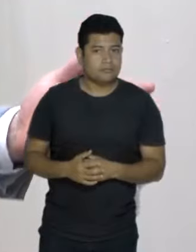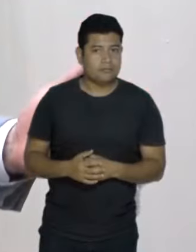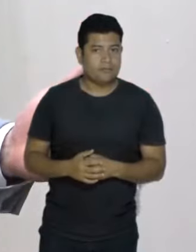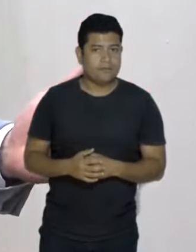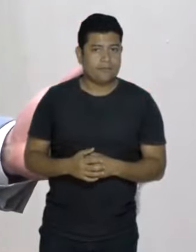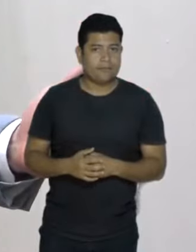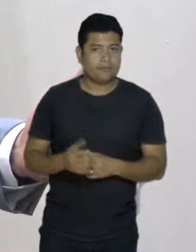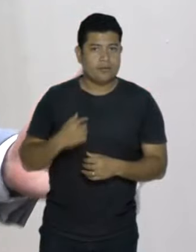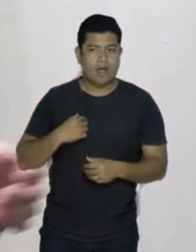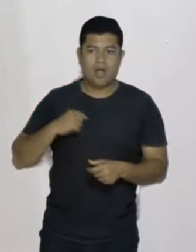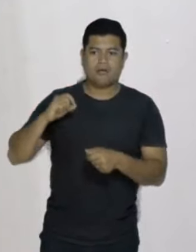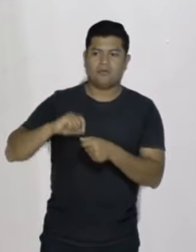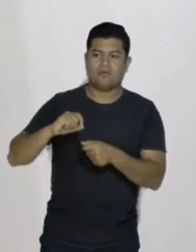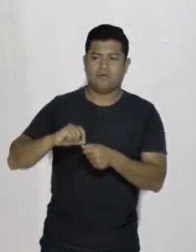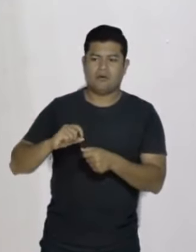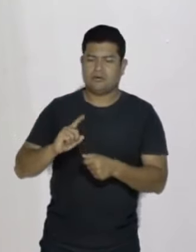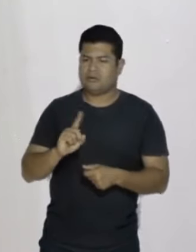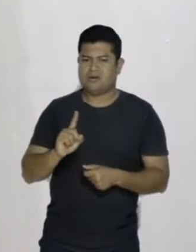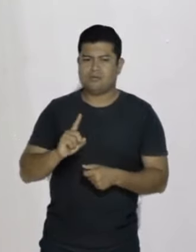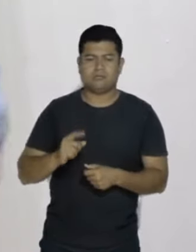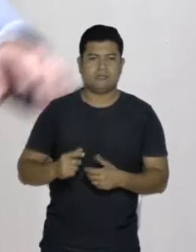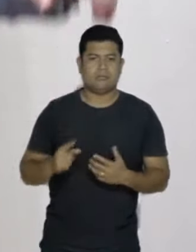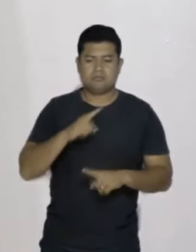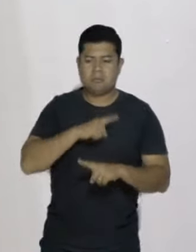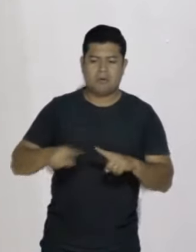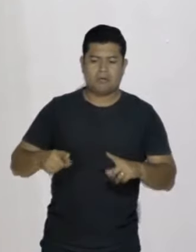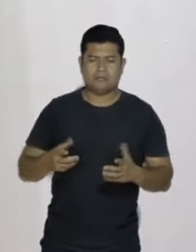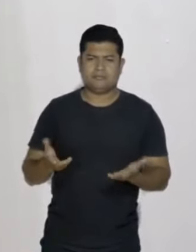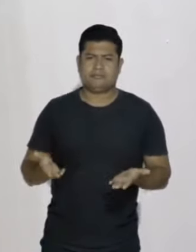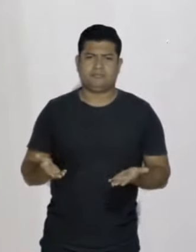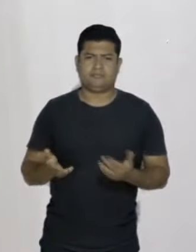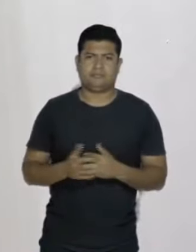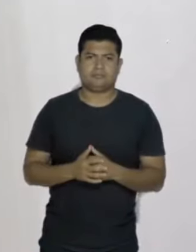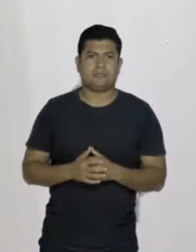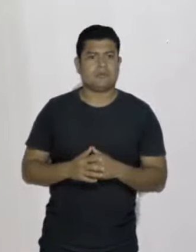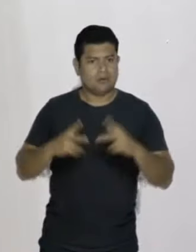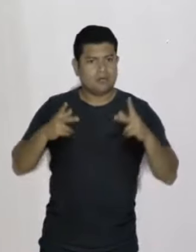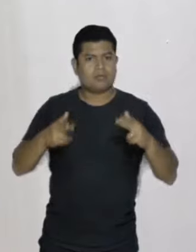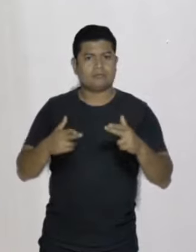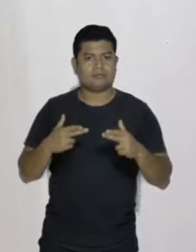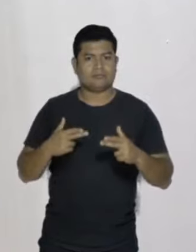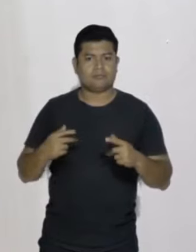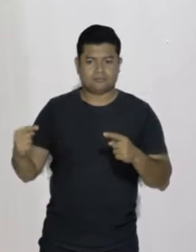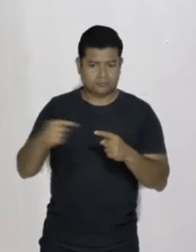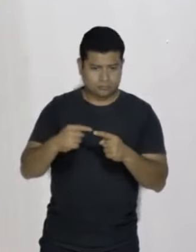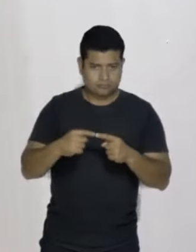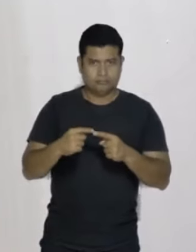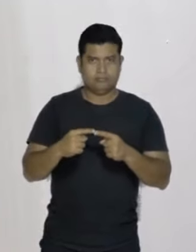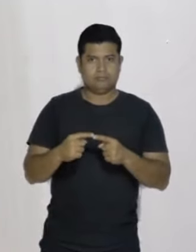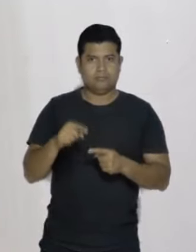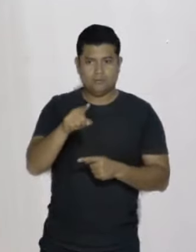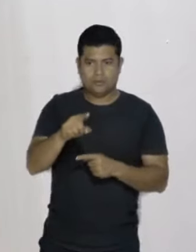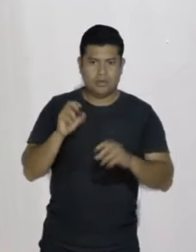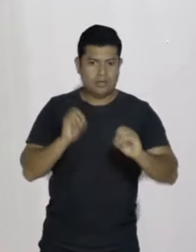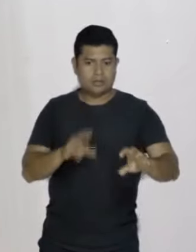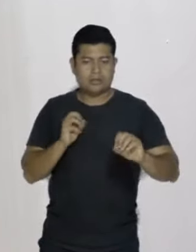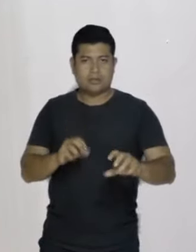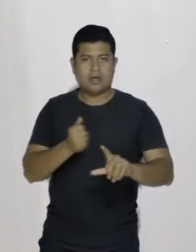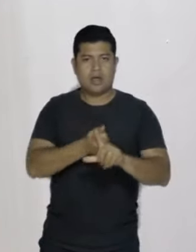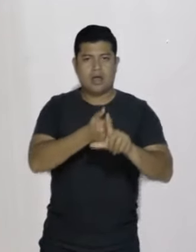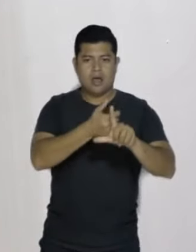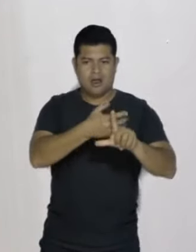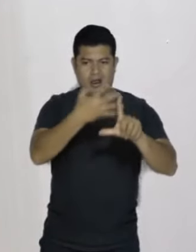fazer para ninguém o mesmo eu falo para quando for ensinar essas porcaria dentro da sala de aula LGBT essas